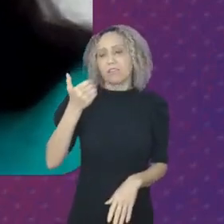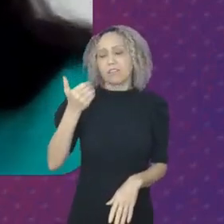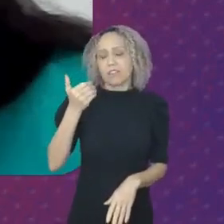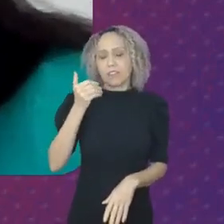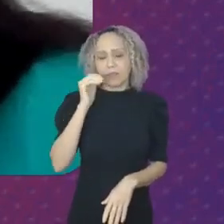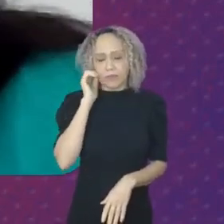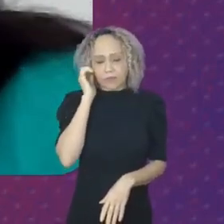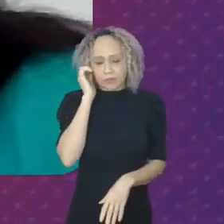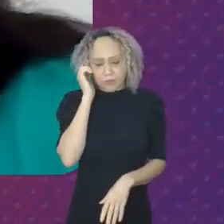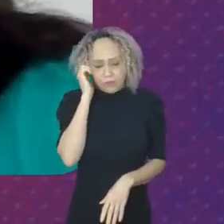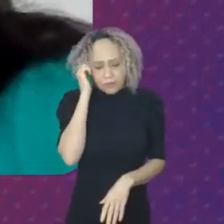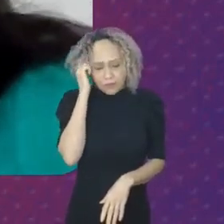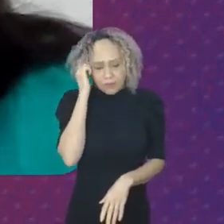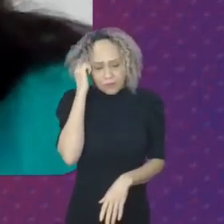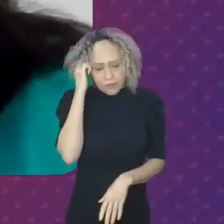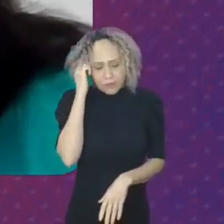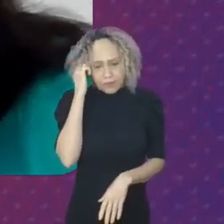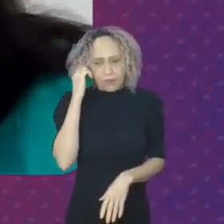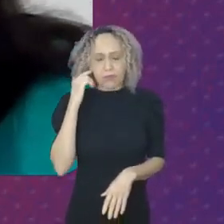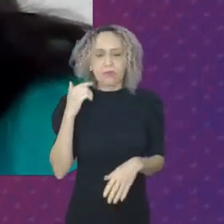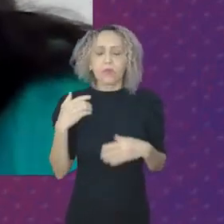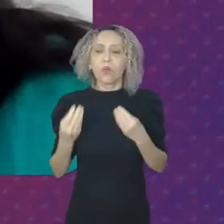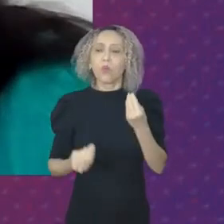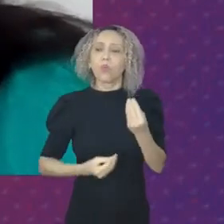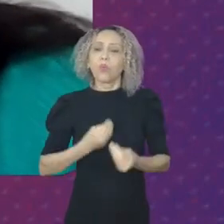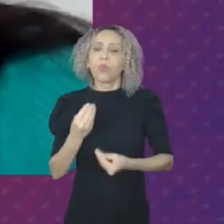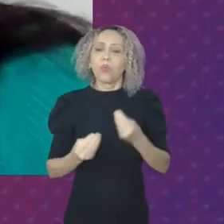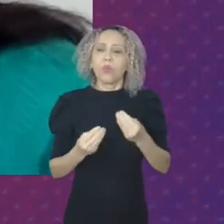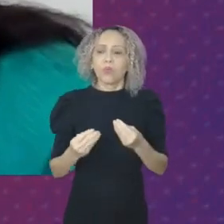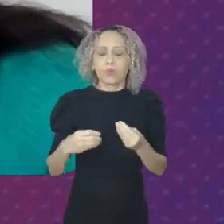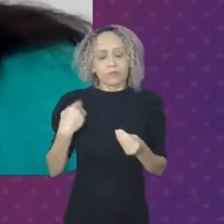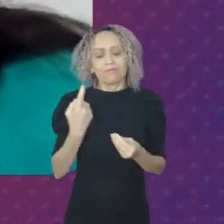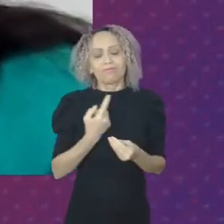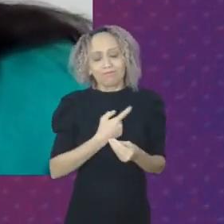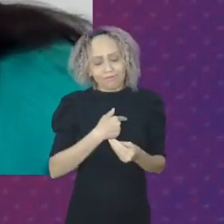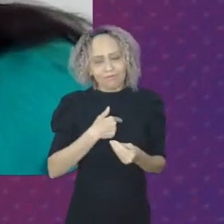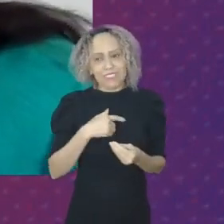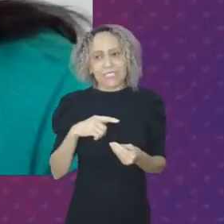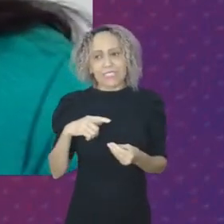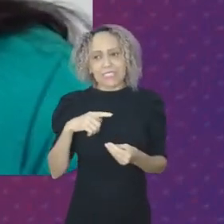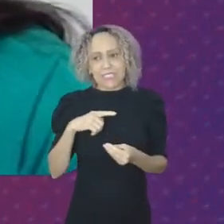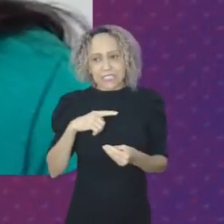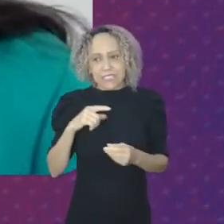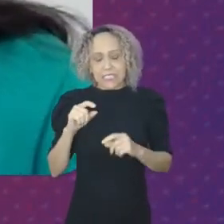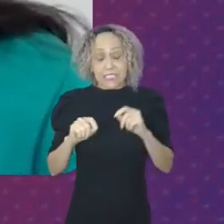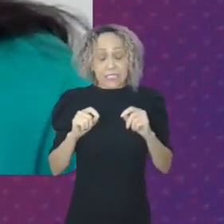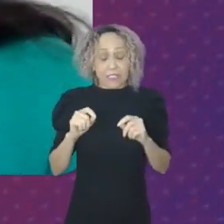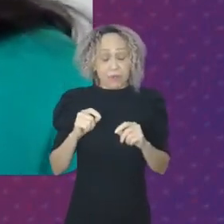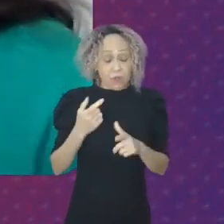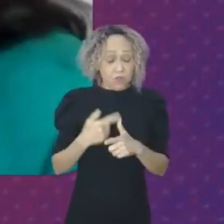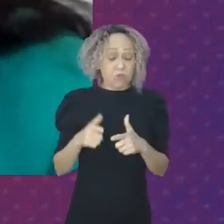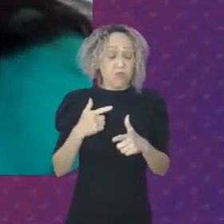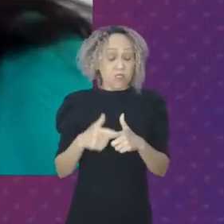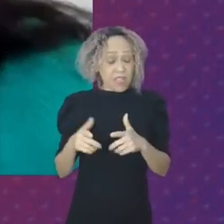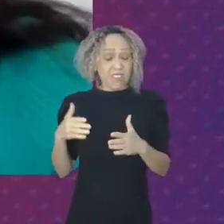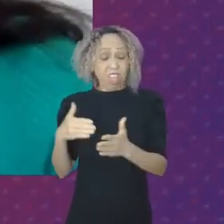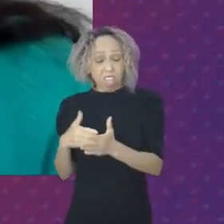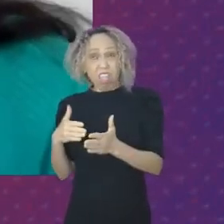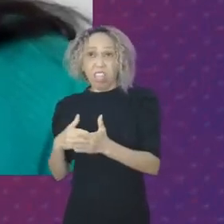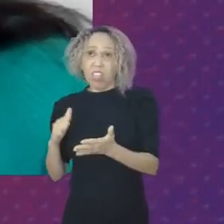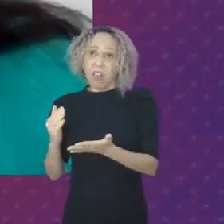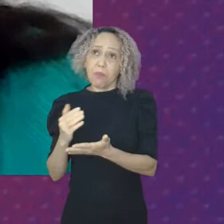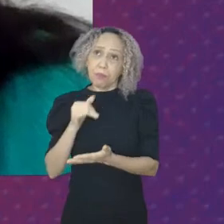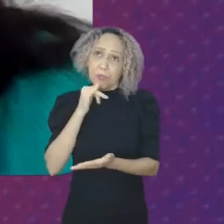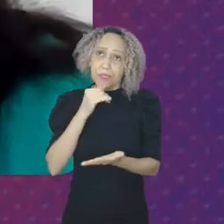é possível melhorar, tendo em vista que nós temos algumas travas, né? Travas, inclusive,